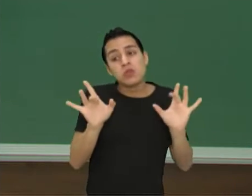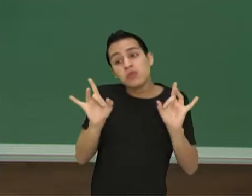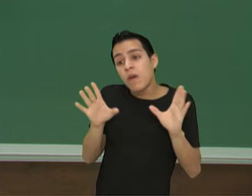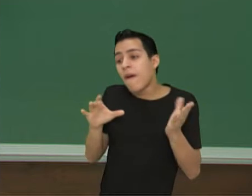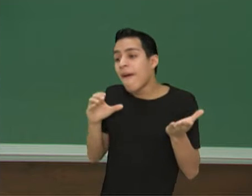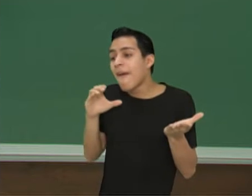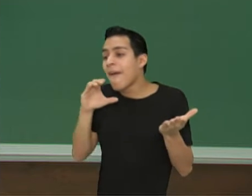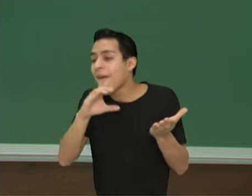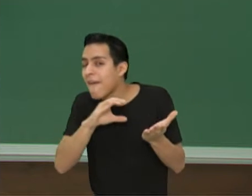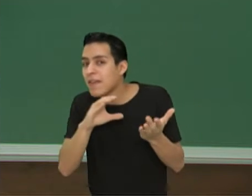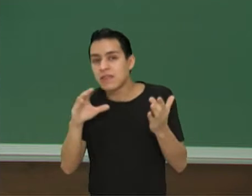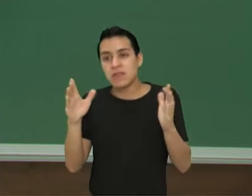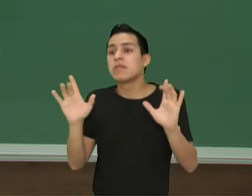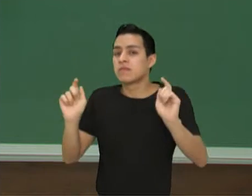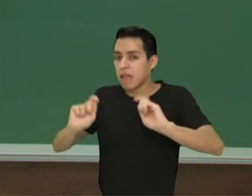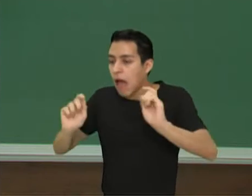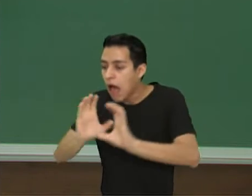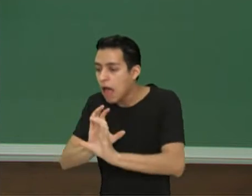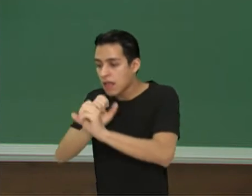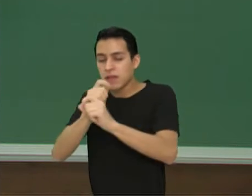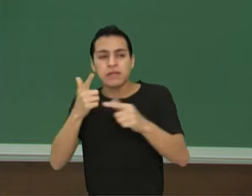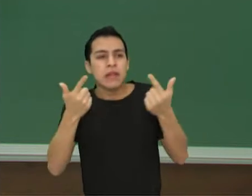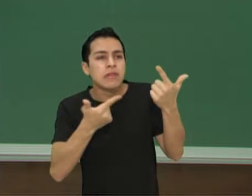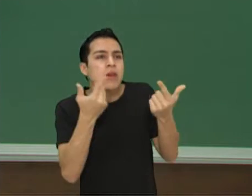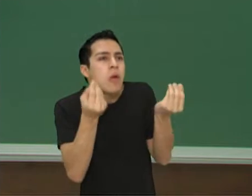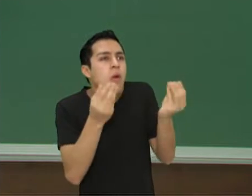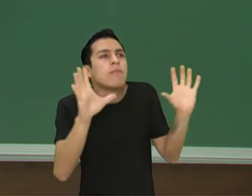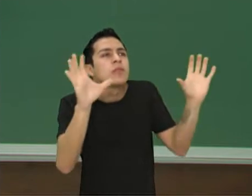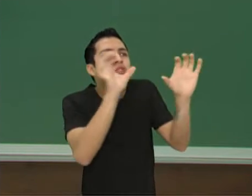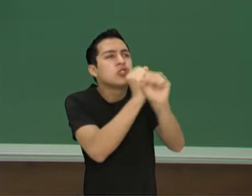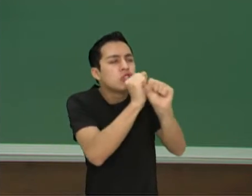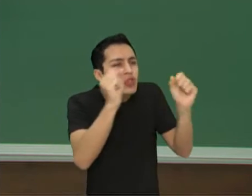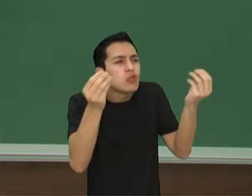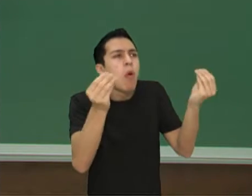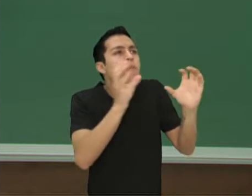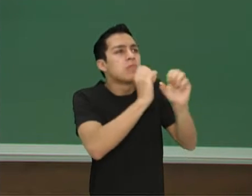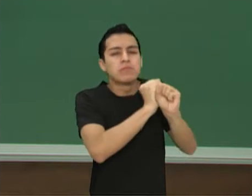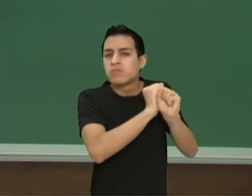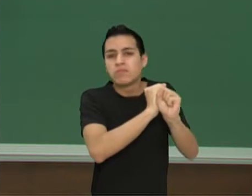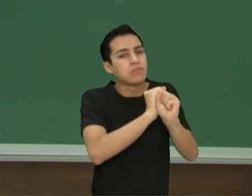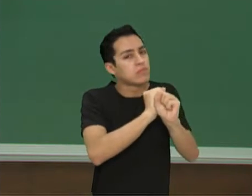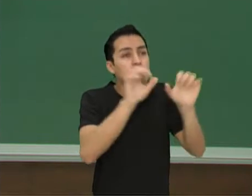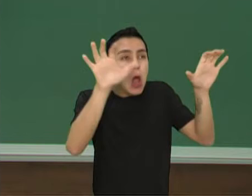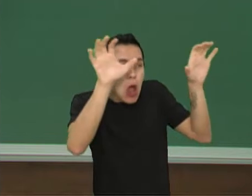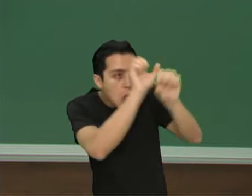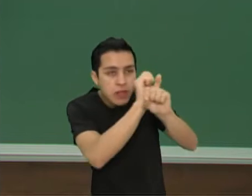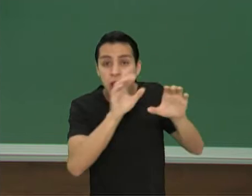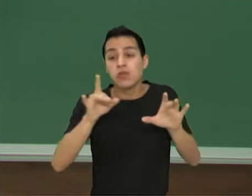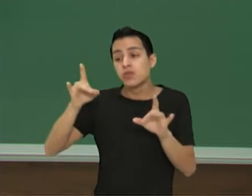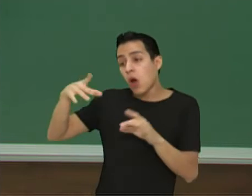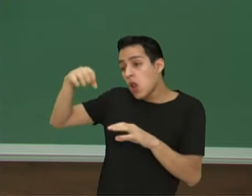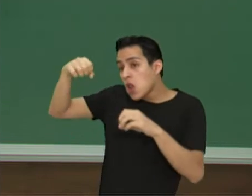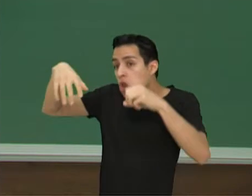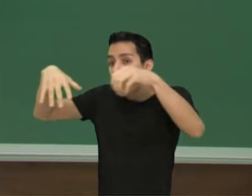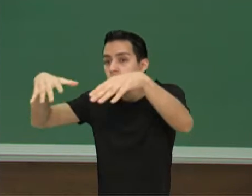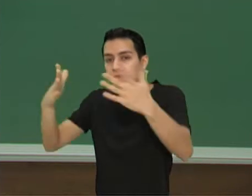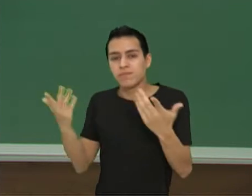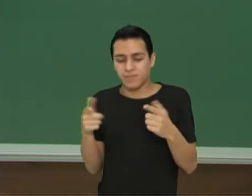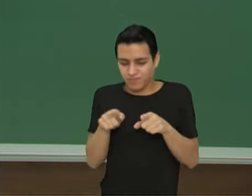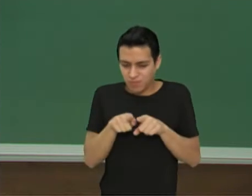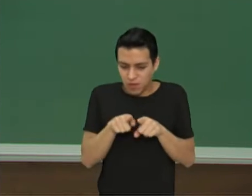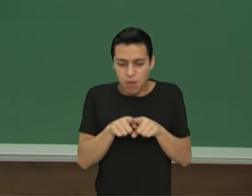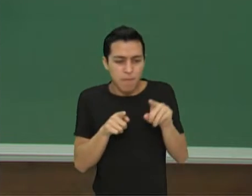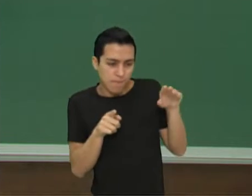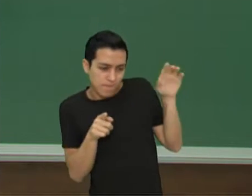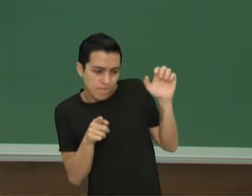calor. Não tem como você medir a quantidade de escuridão das coisas, apenas a quantidade de luz. A mesma coisa é o bem e o mal. Não tem como medir a